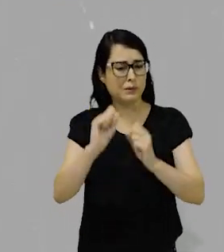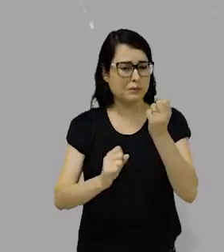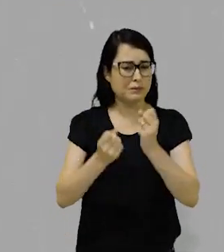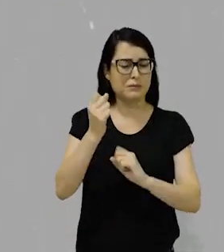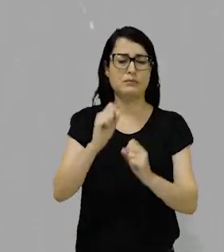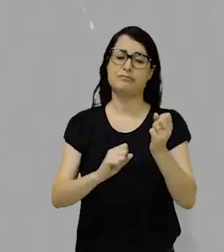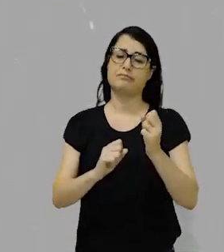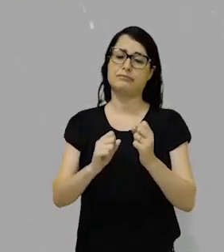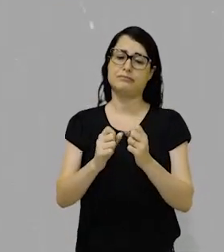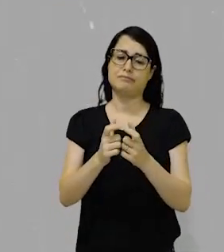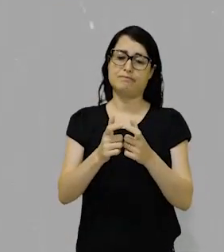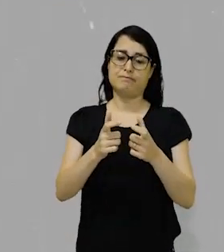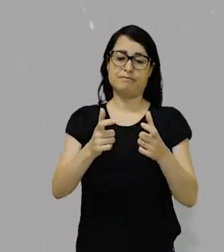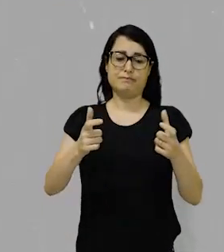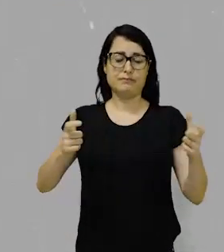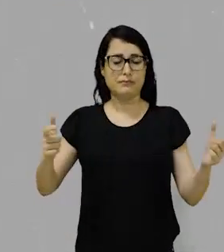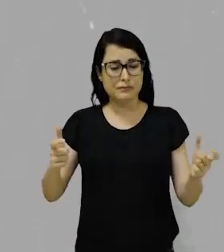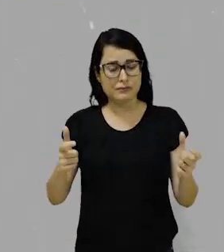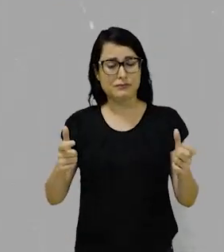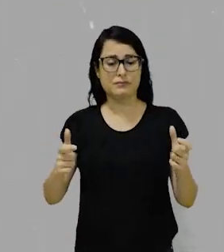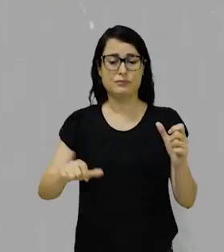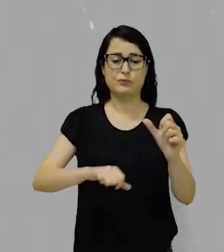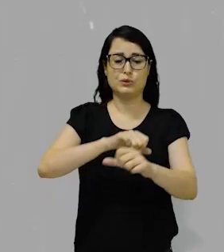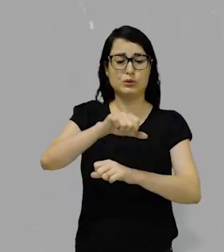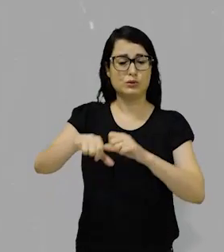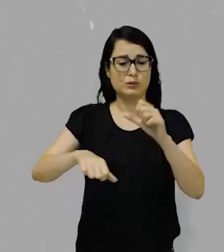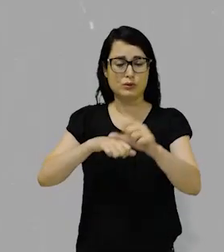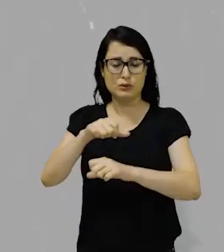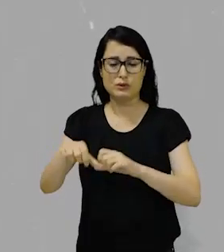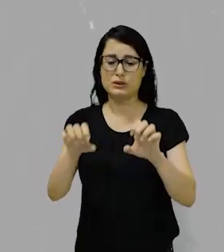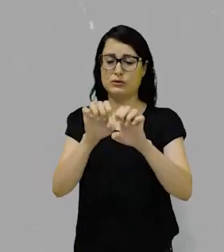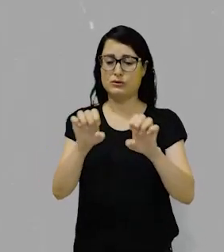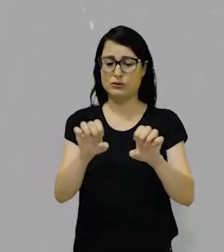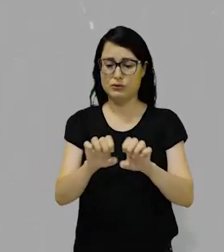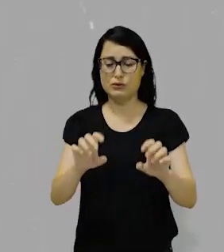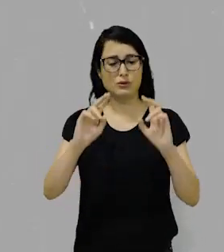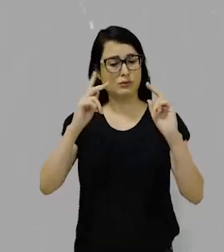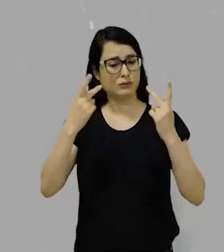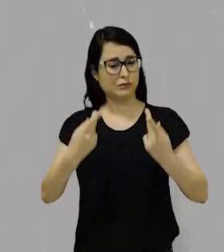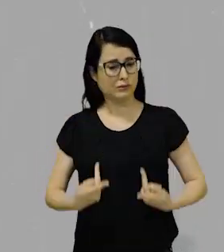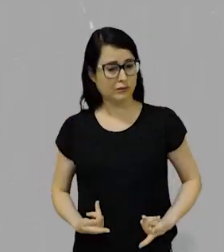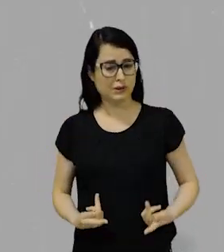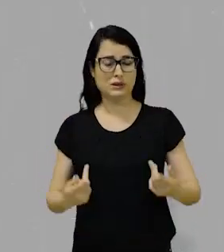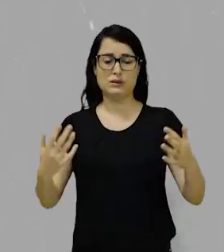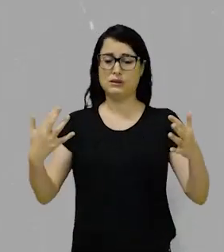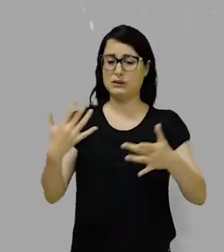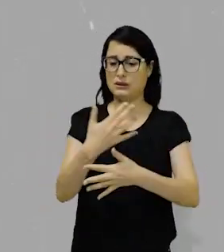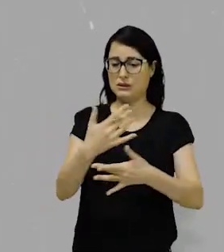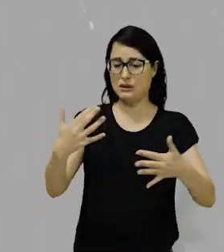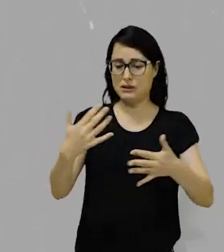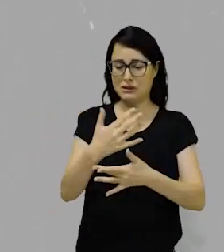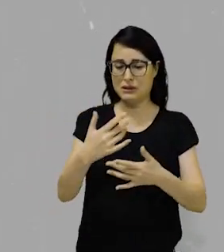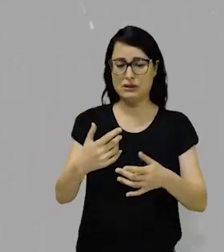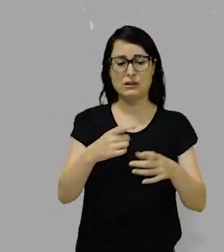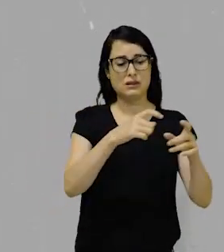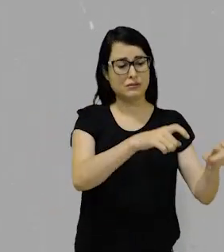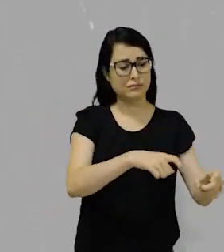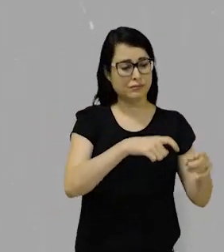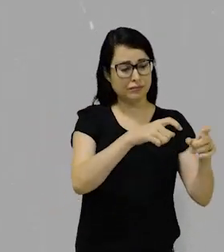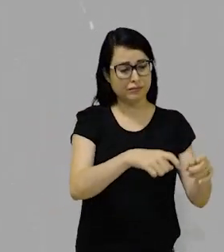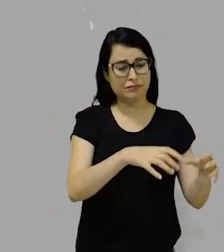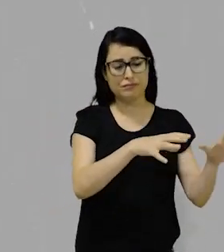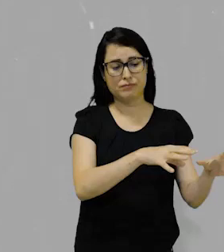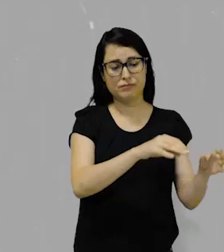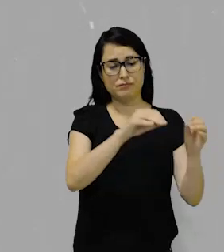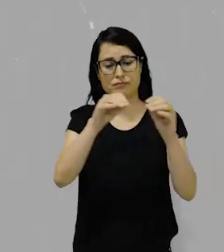vai alterar toda uma estrutura humana. Nós vamos ter o processo aí da urbanização, as pessoas vão sair do campo para a cidade,